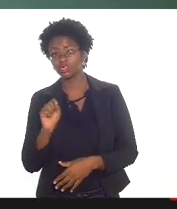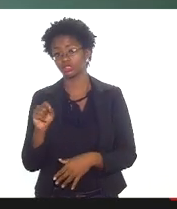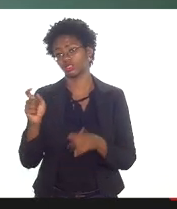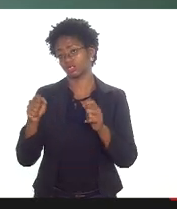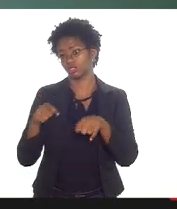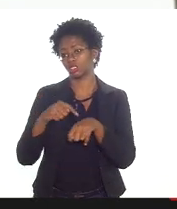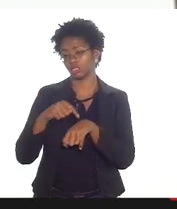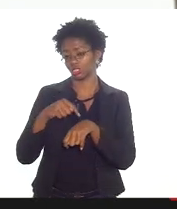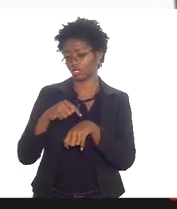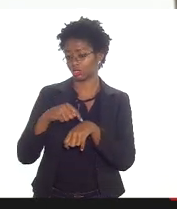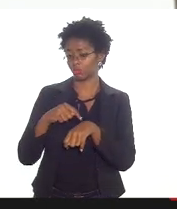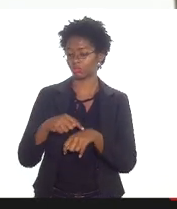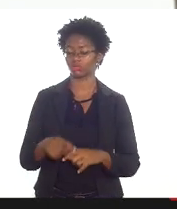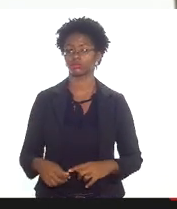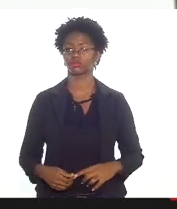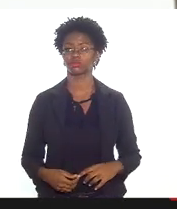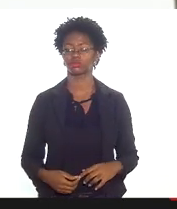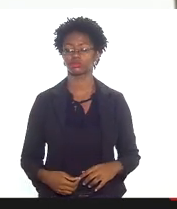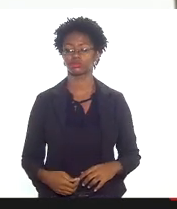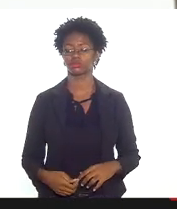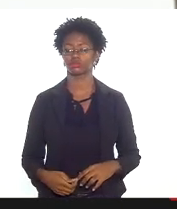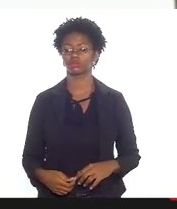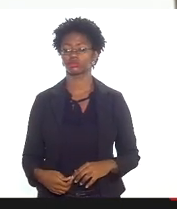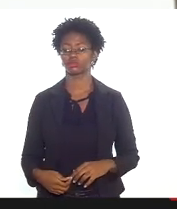disponibilidade do tempo dos senhores.